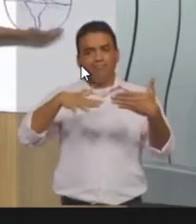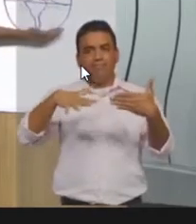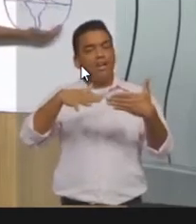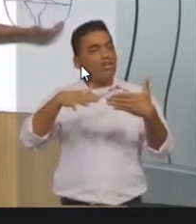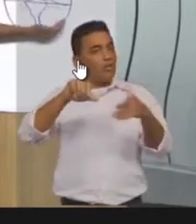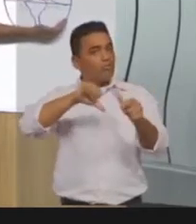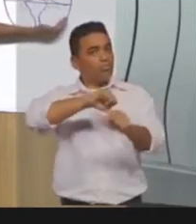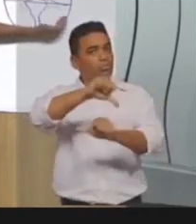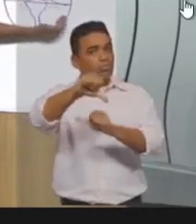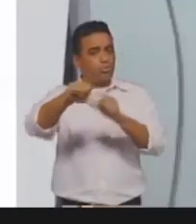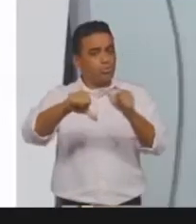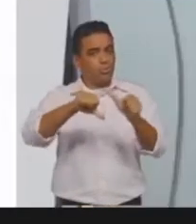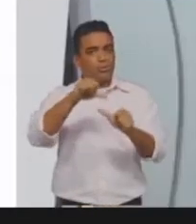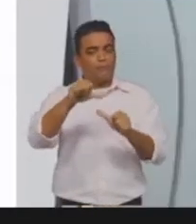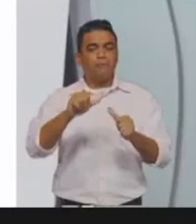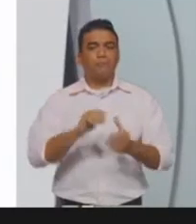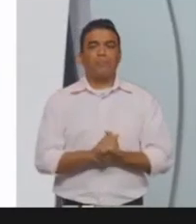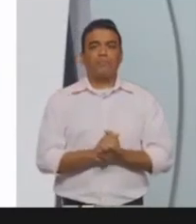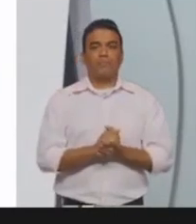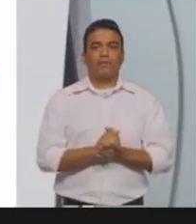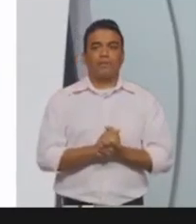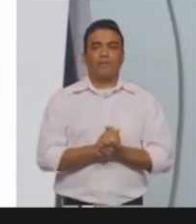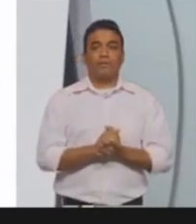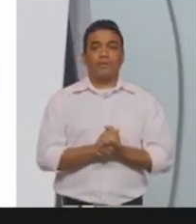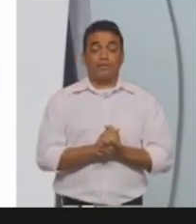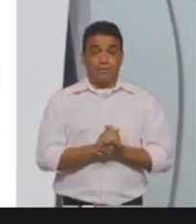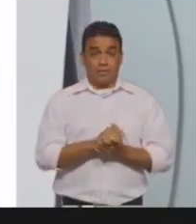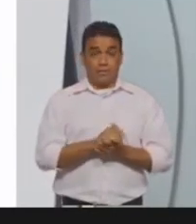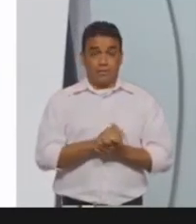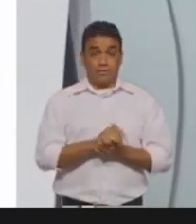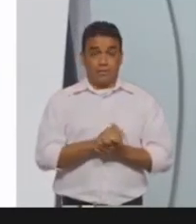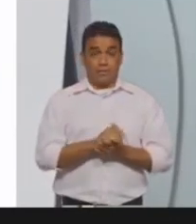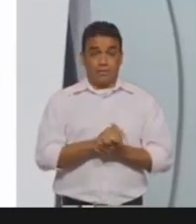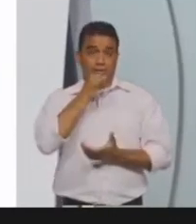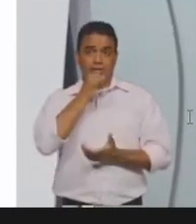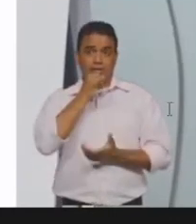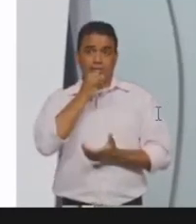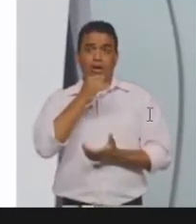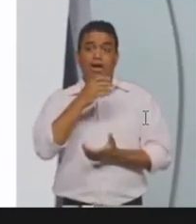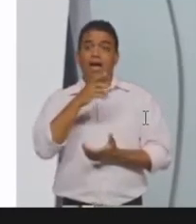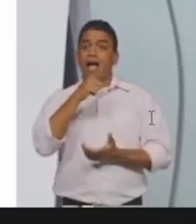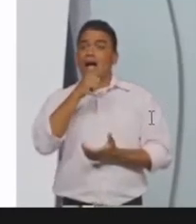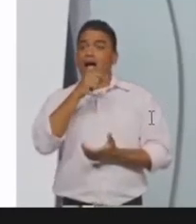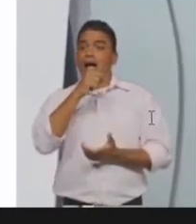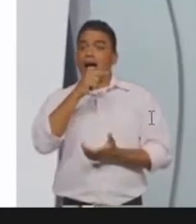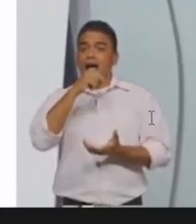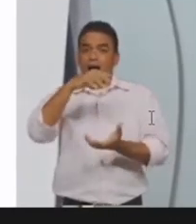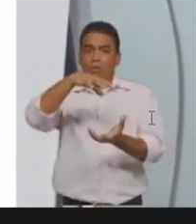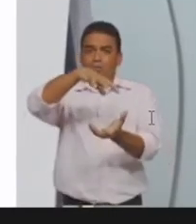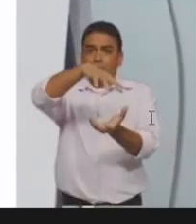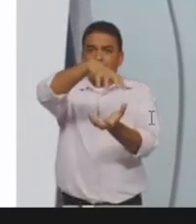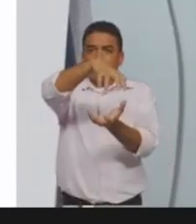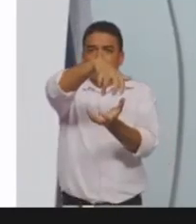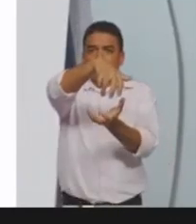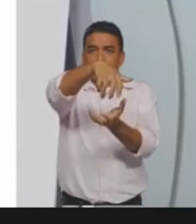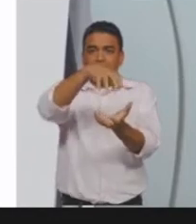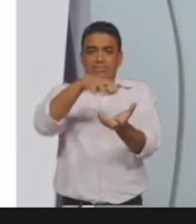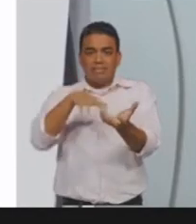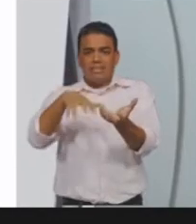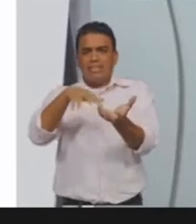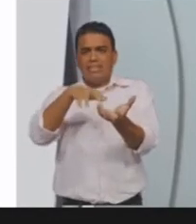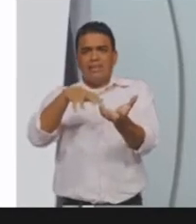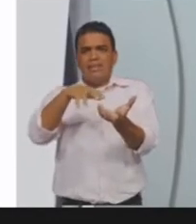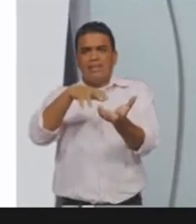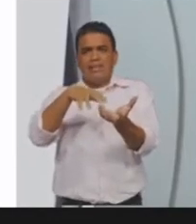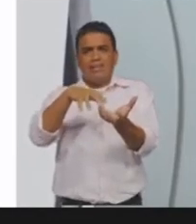se chegar uma corrente oceânica, né, essa massa de água se movimentar e chegar próximo a alguma região costeira,